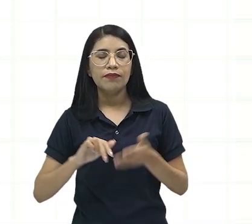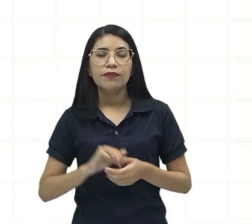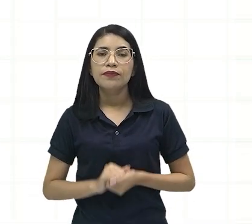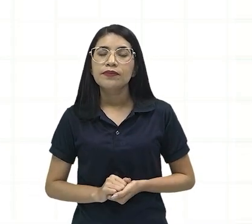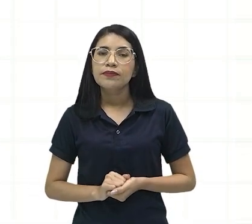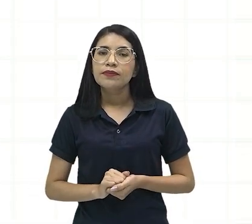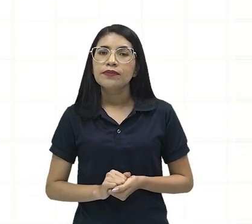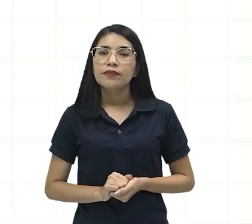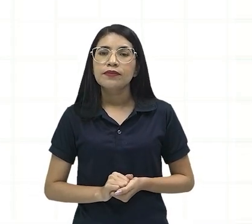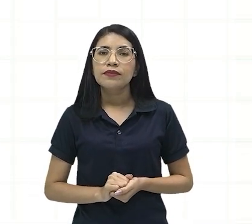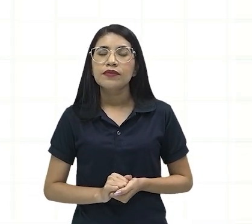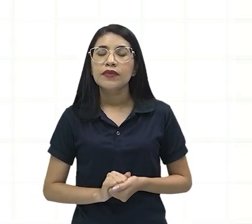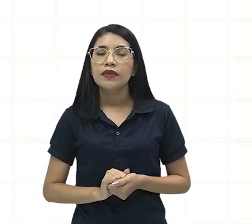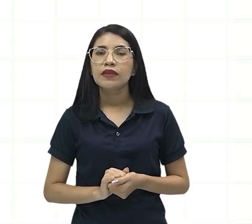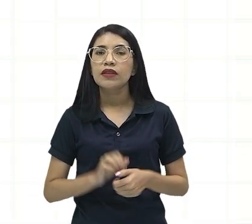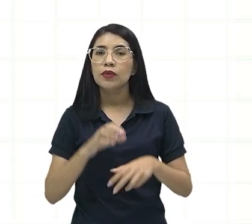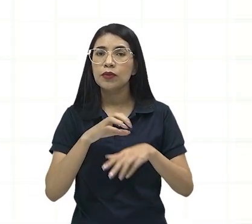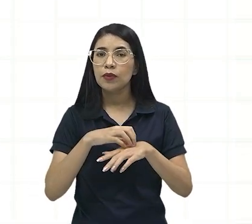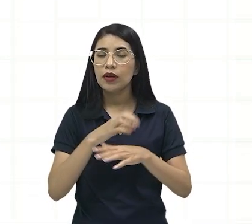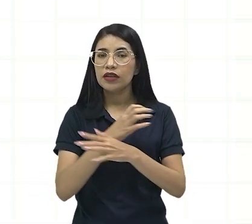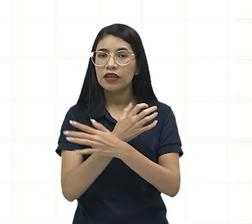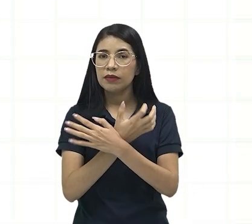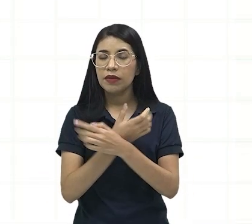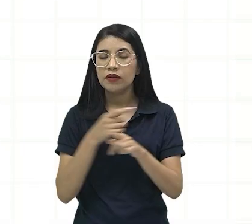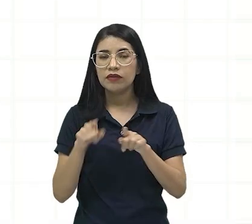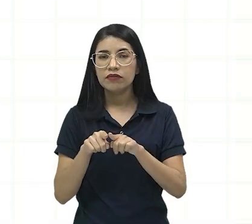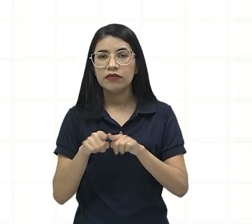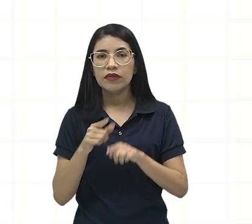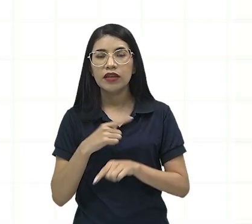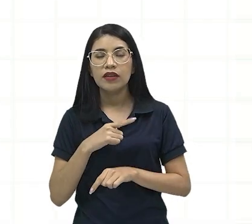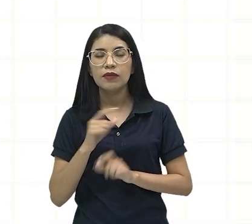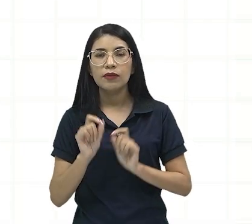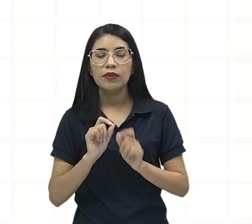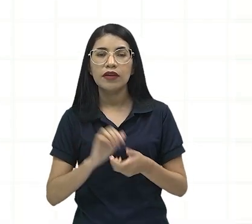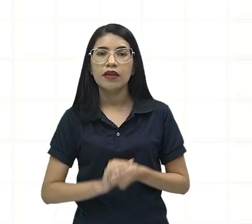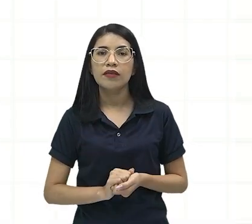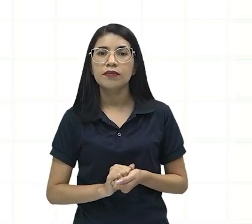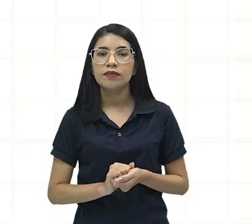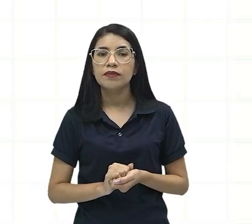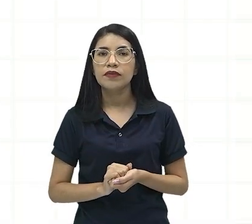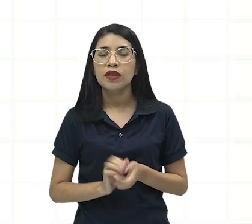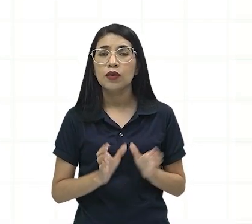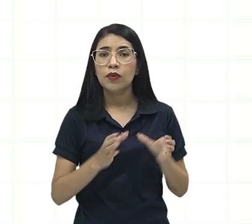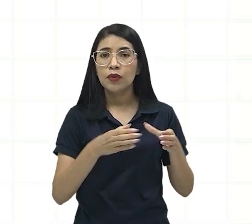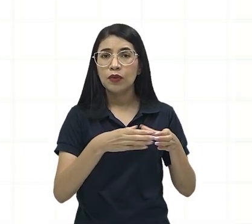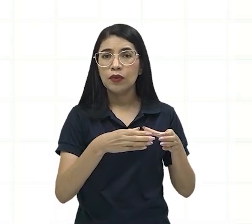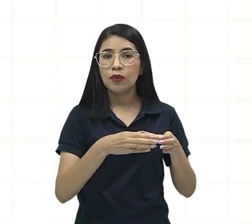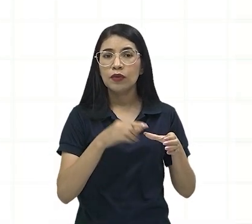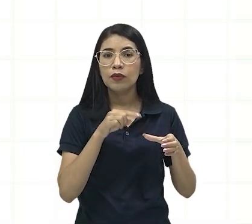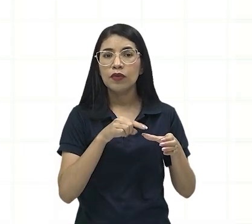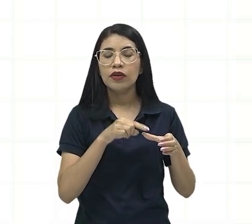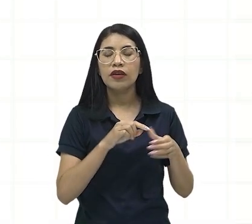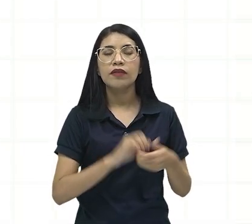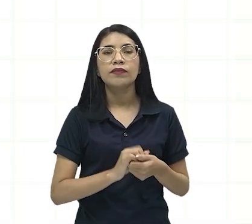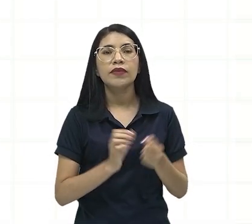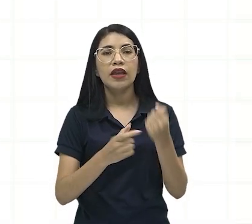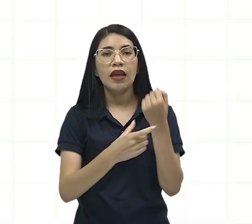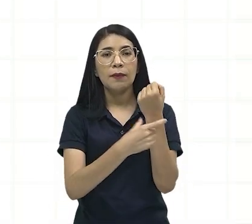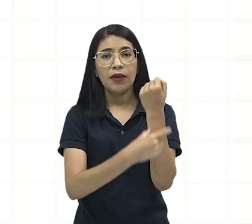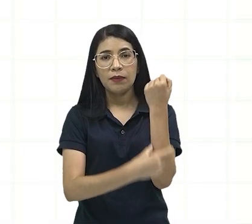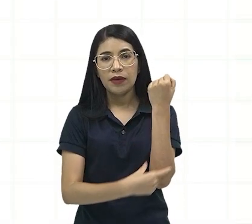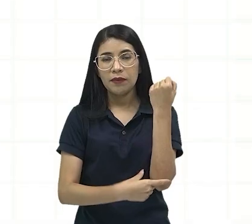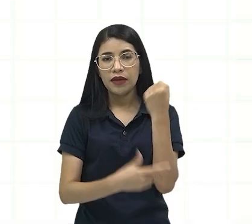Vamos ver que no reino animal nós também temos uma divisão que são daqueles que são chamados de